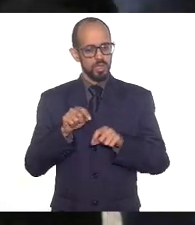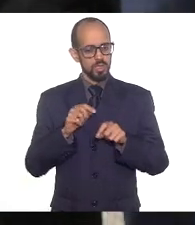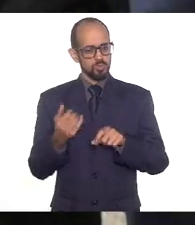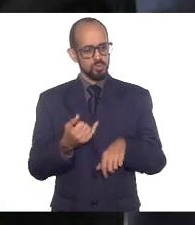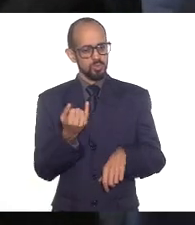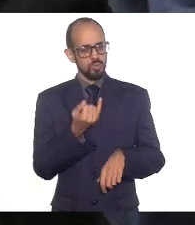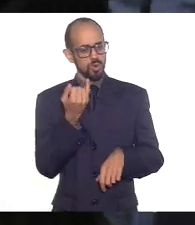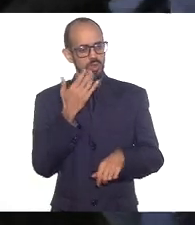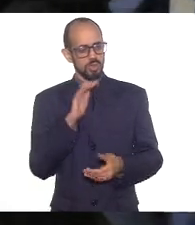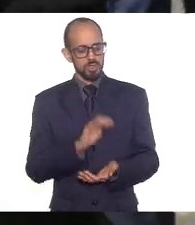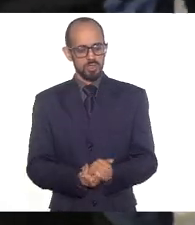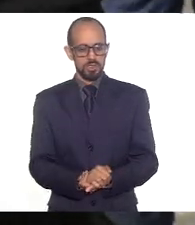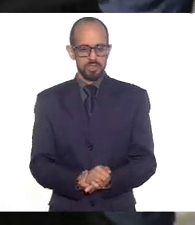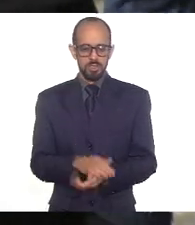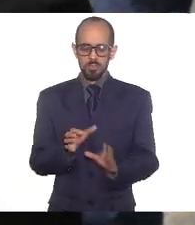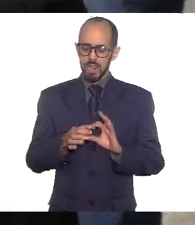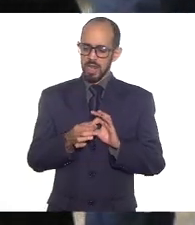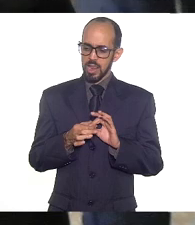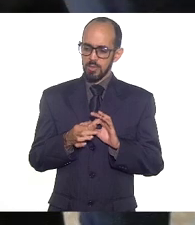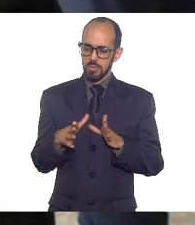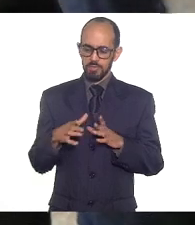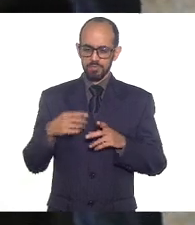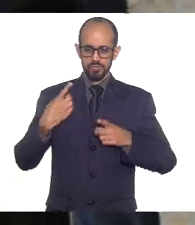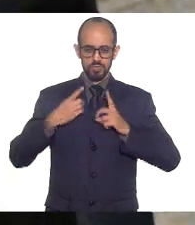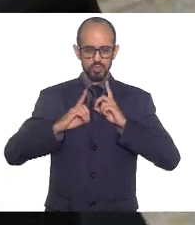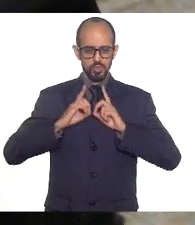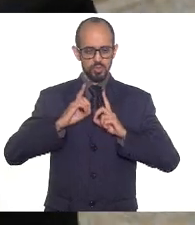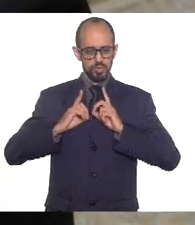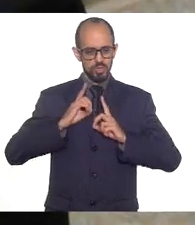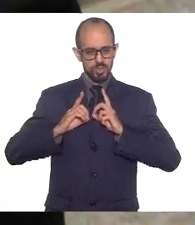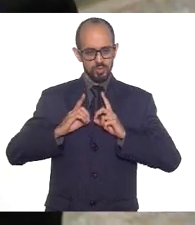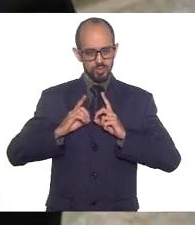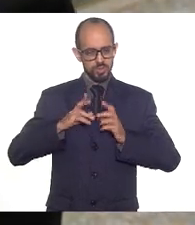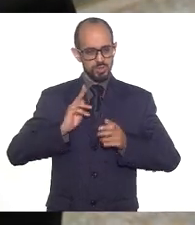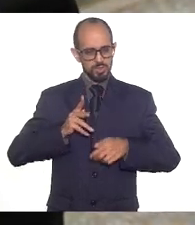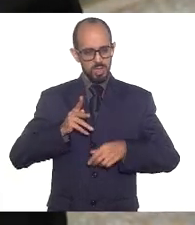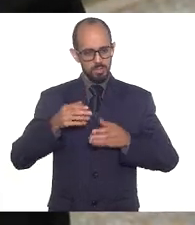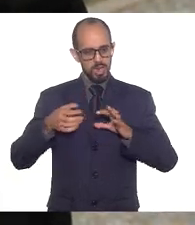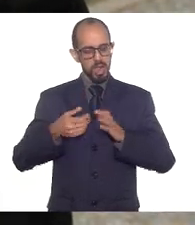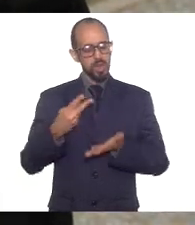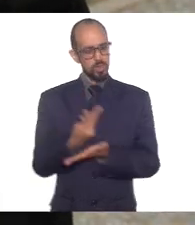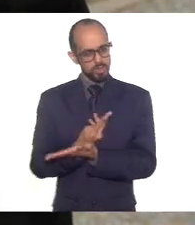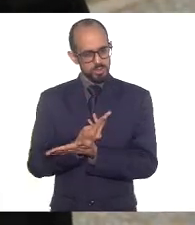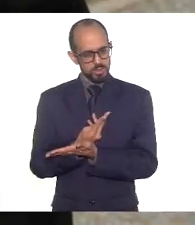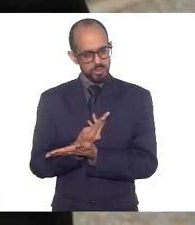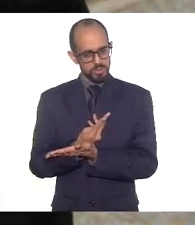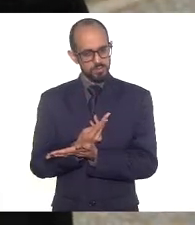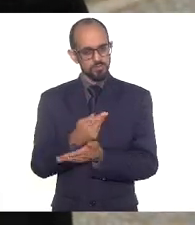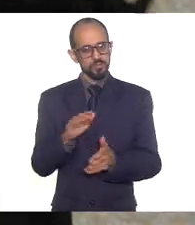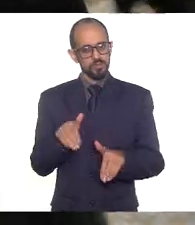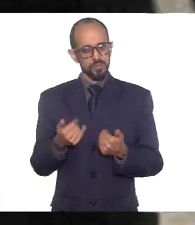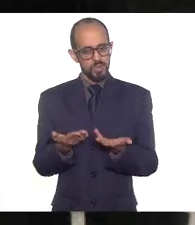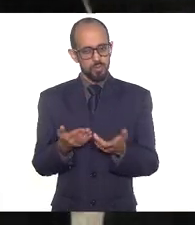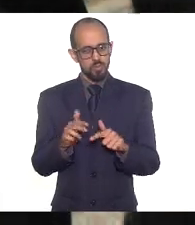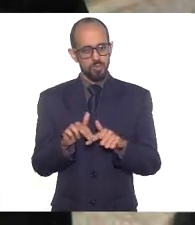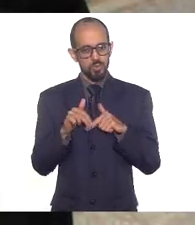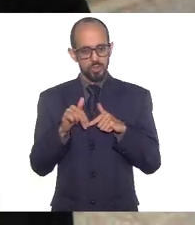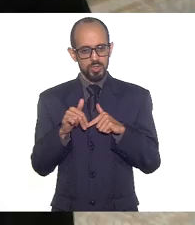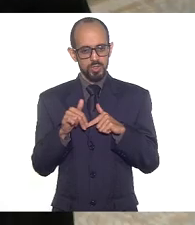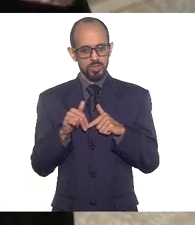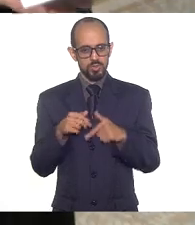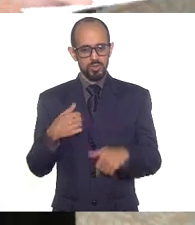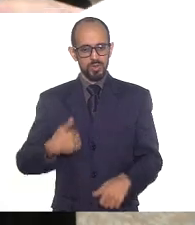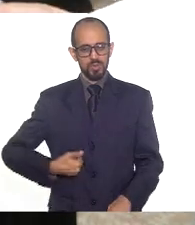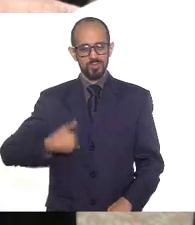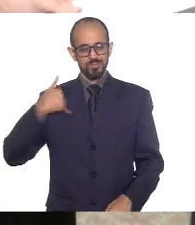para que a Democracia para que a discussão para o diálogo sempre aconteça bom então é muito